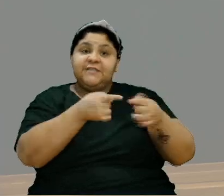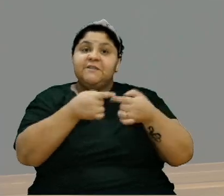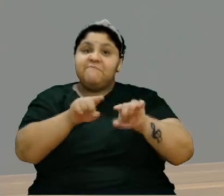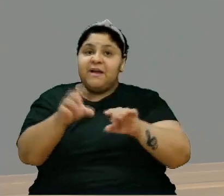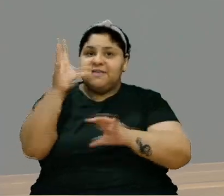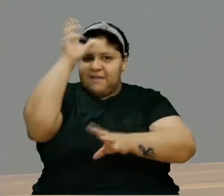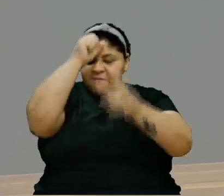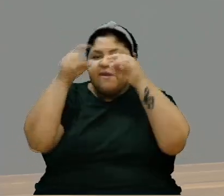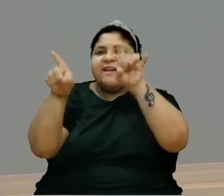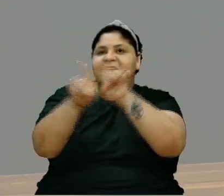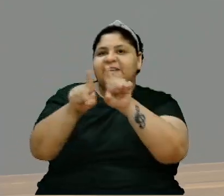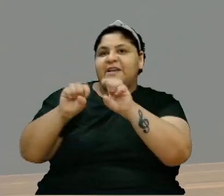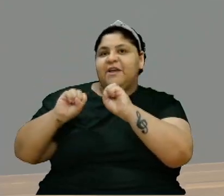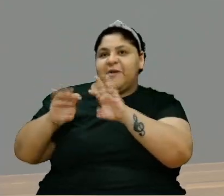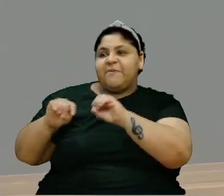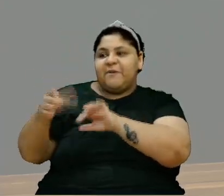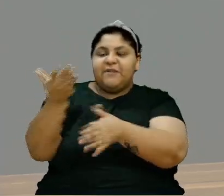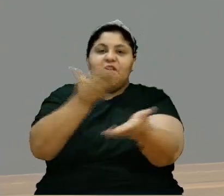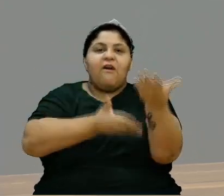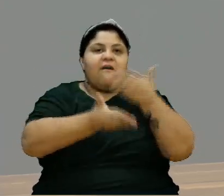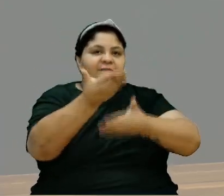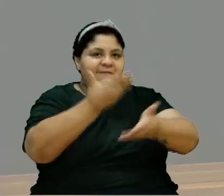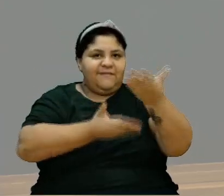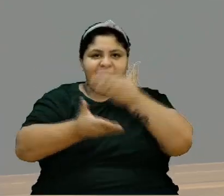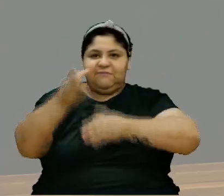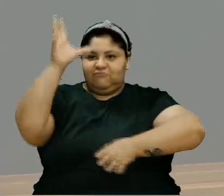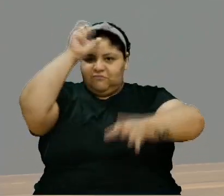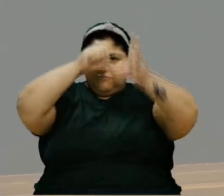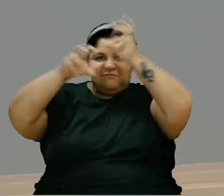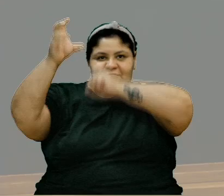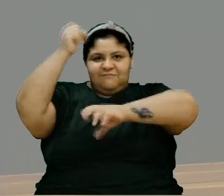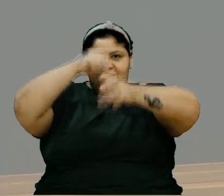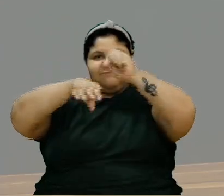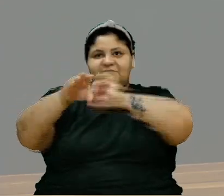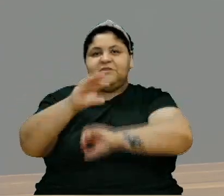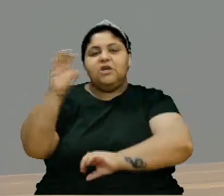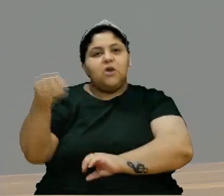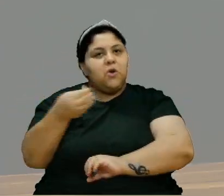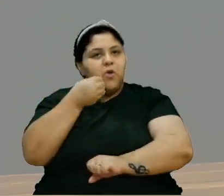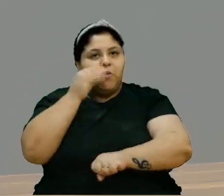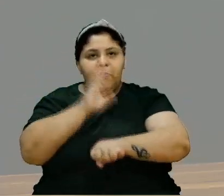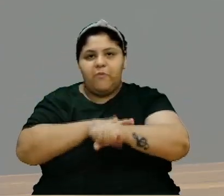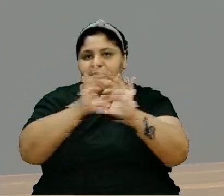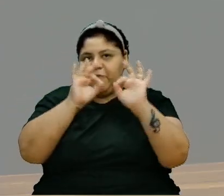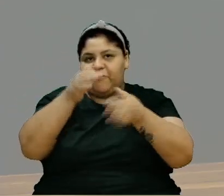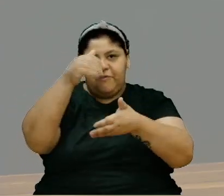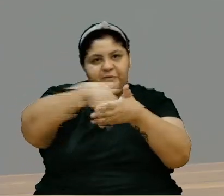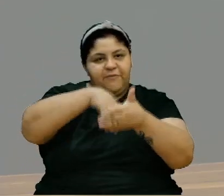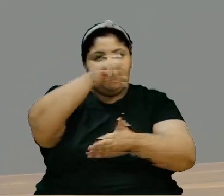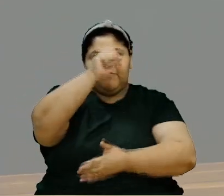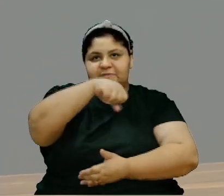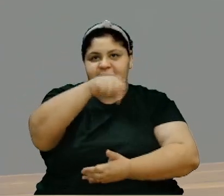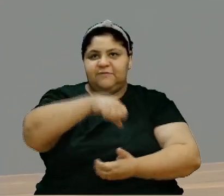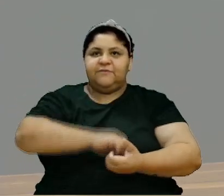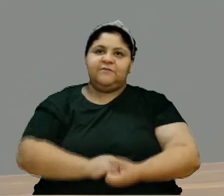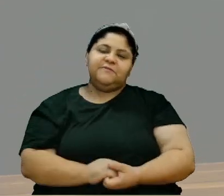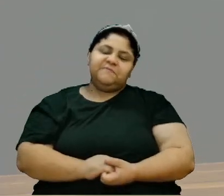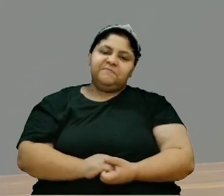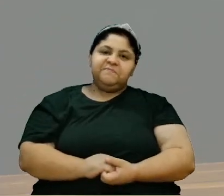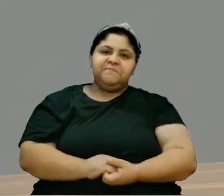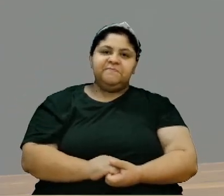porque educação é uma troca de conhecimento. Óbvio, no momento adequado, votarei favorável ao